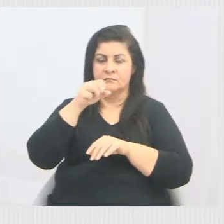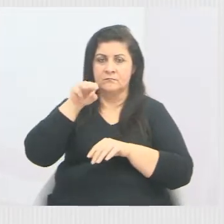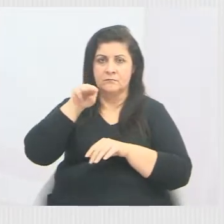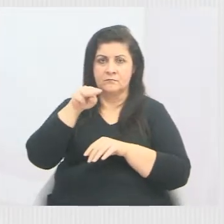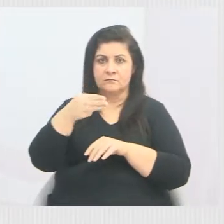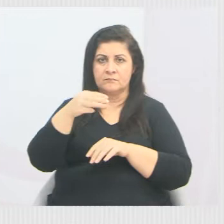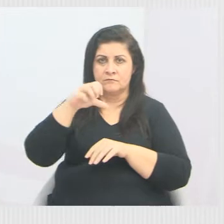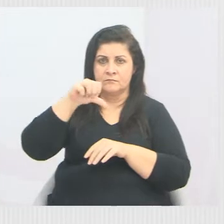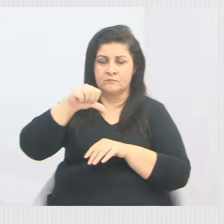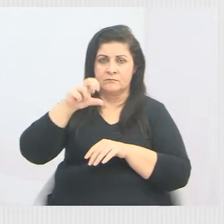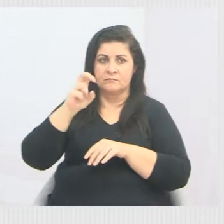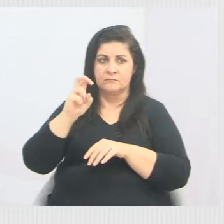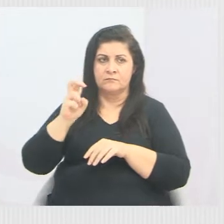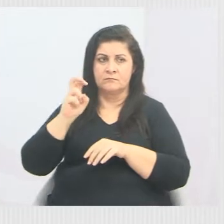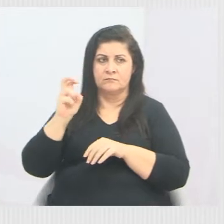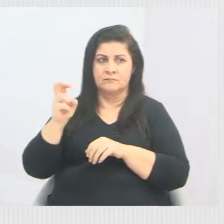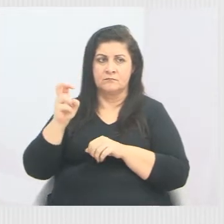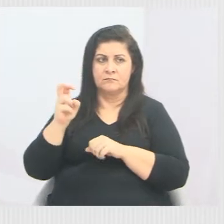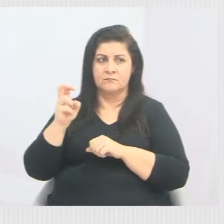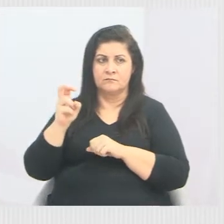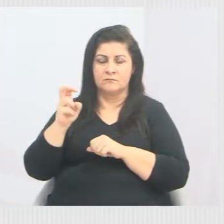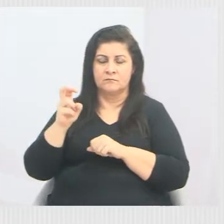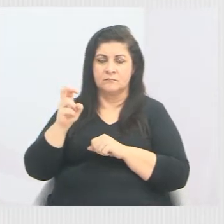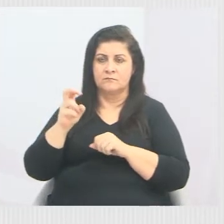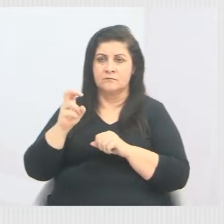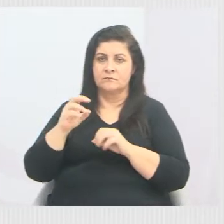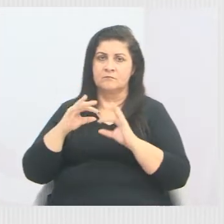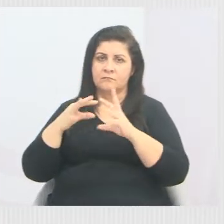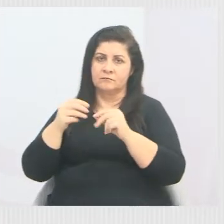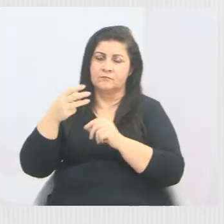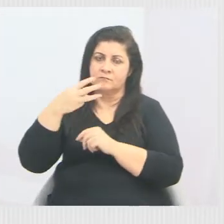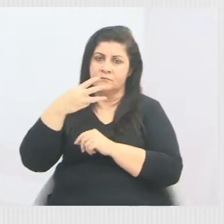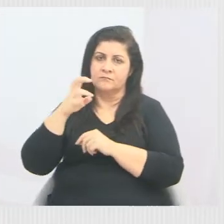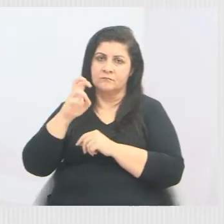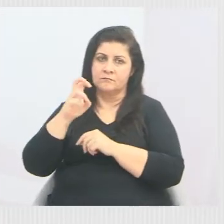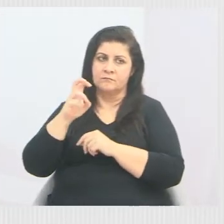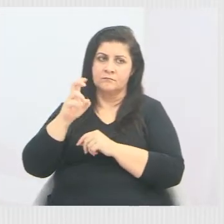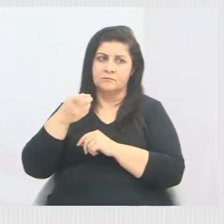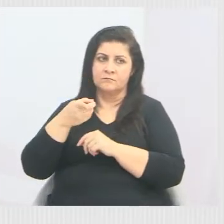milhões 955, o montante de